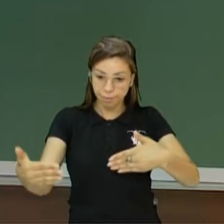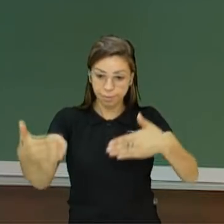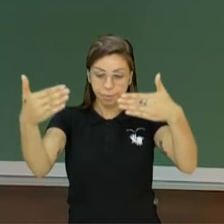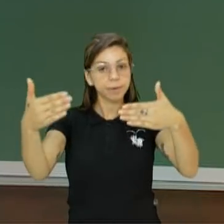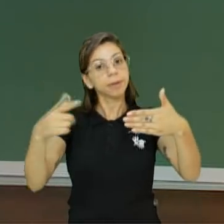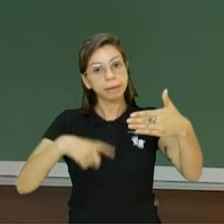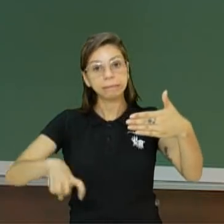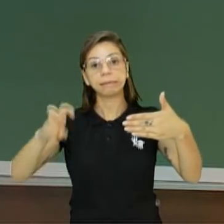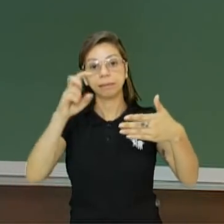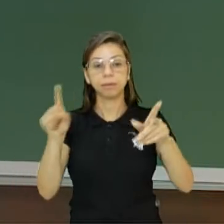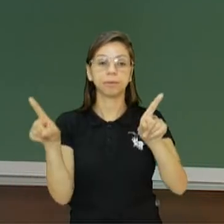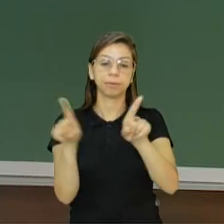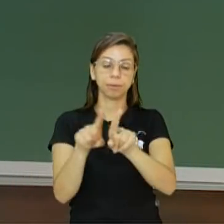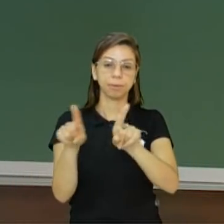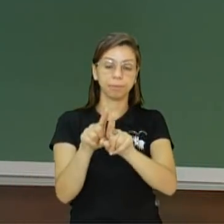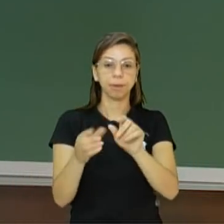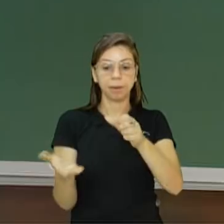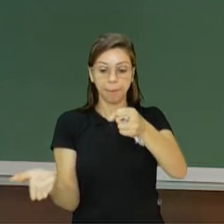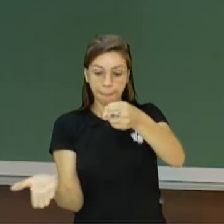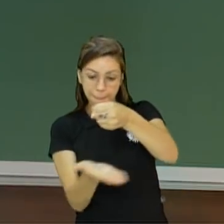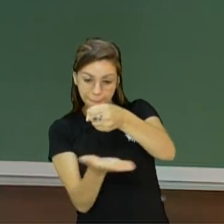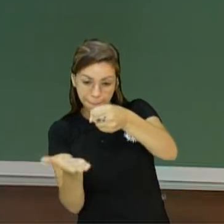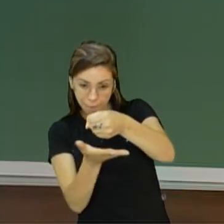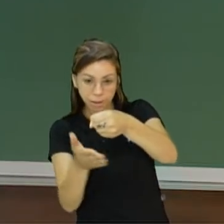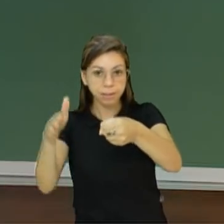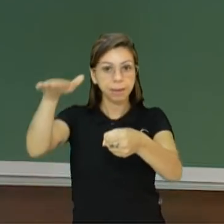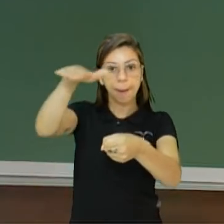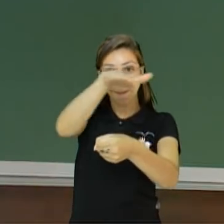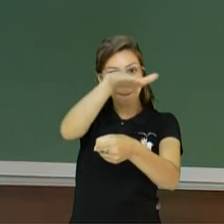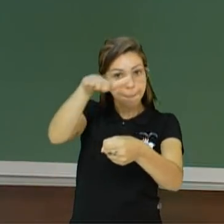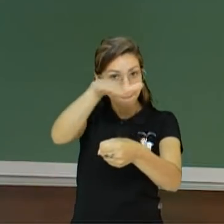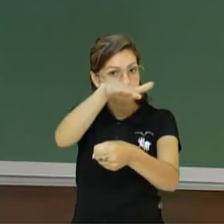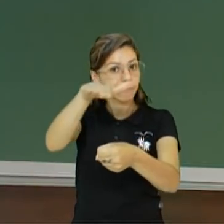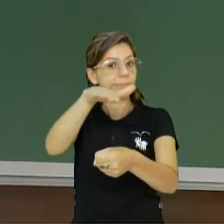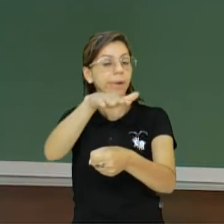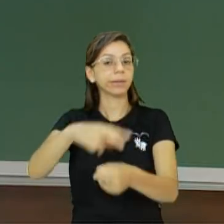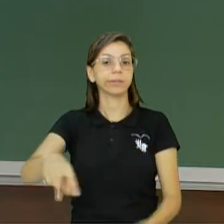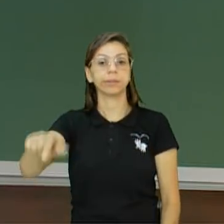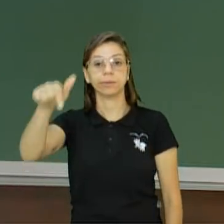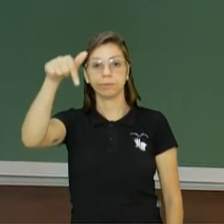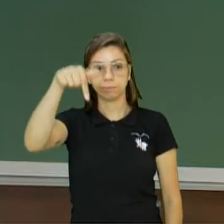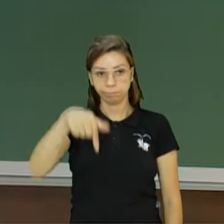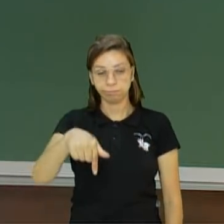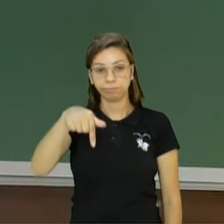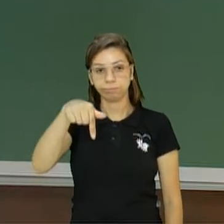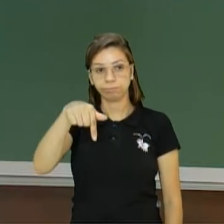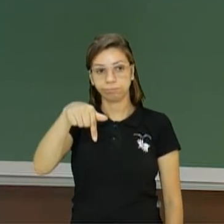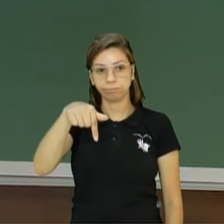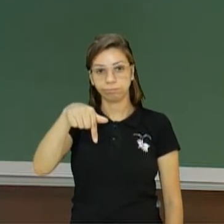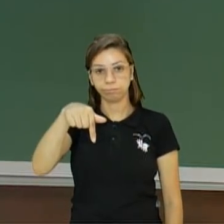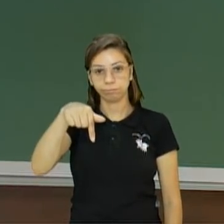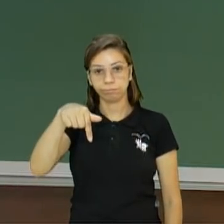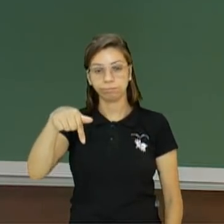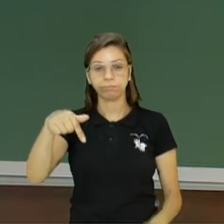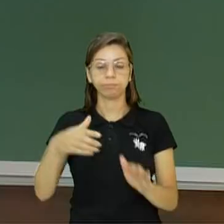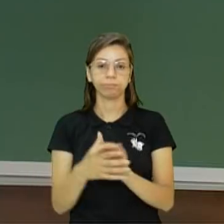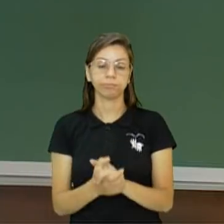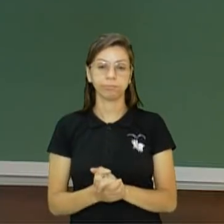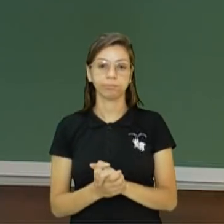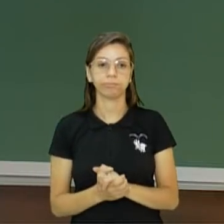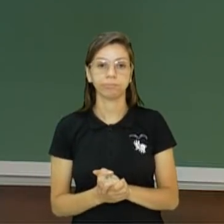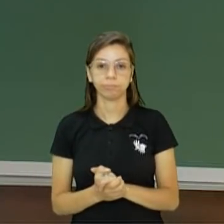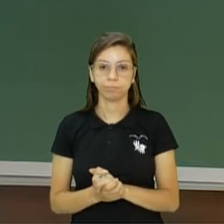2 bases, nós teremos 7 faces que formam aqui o nosso prisma de